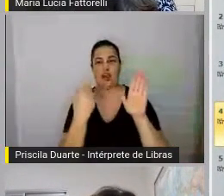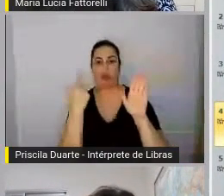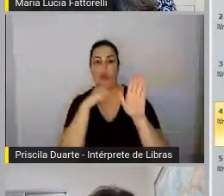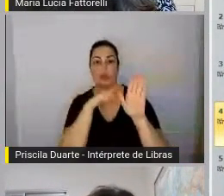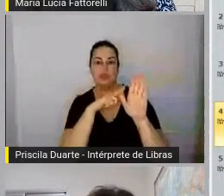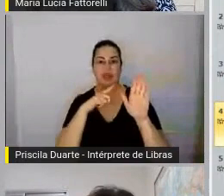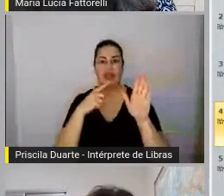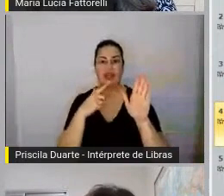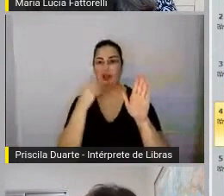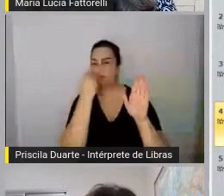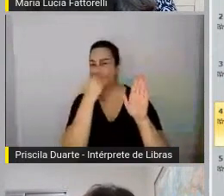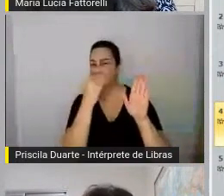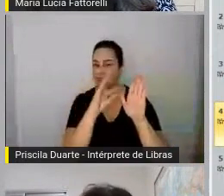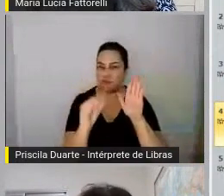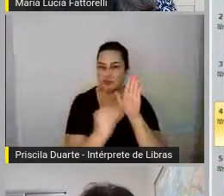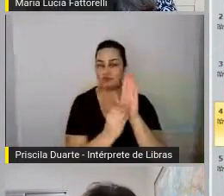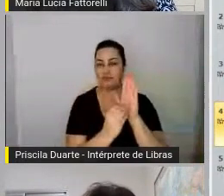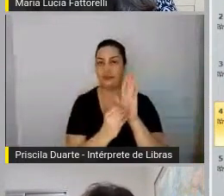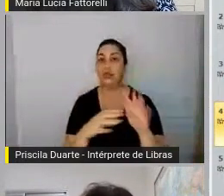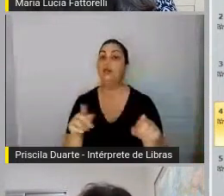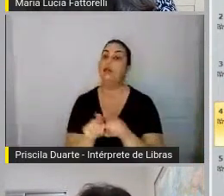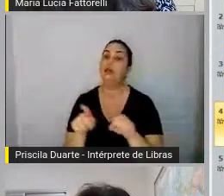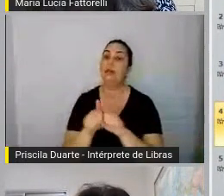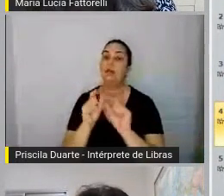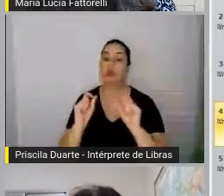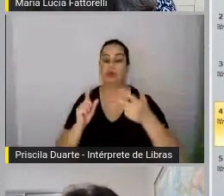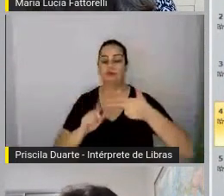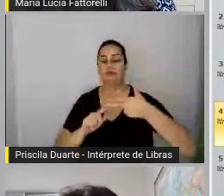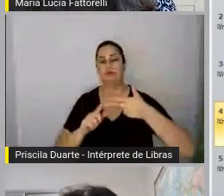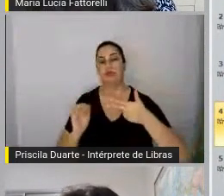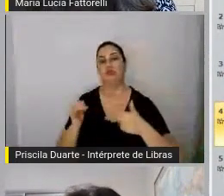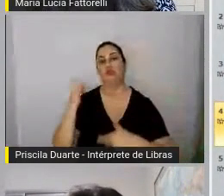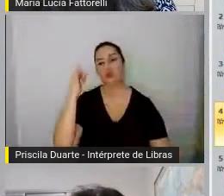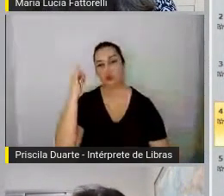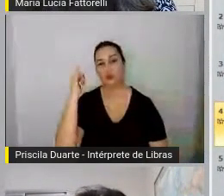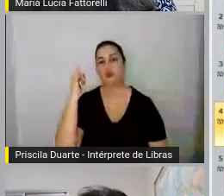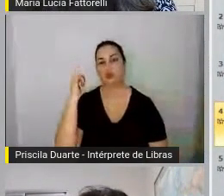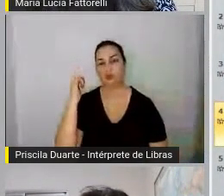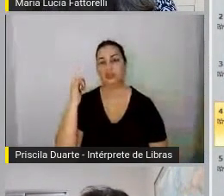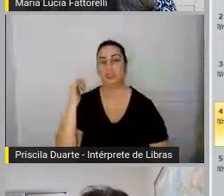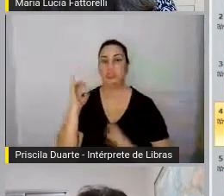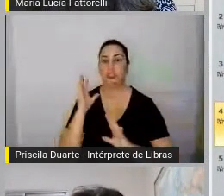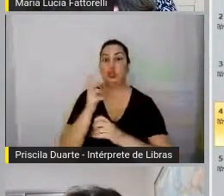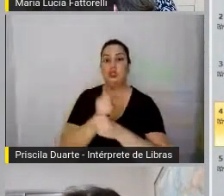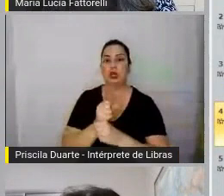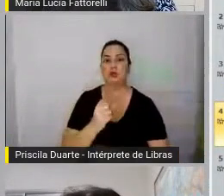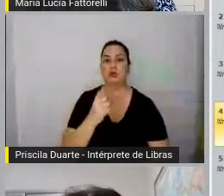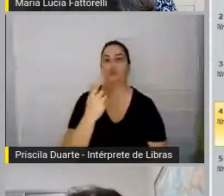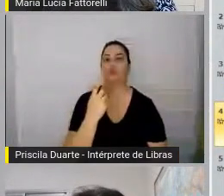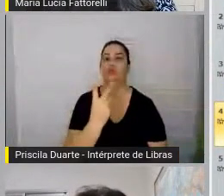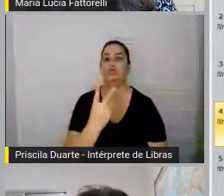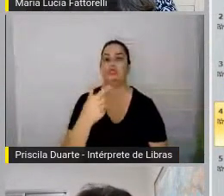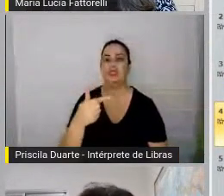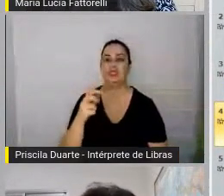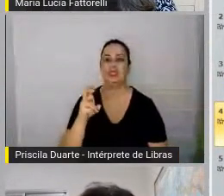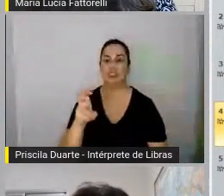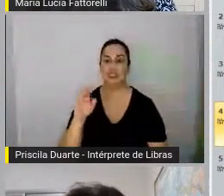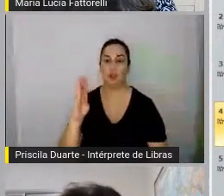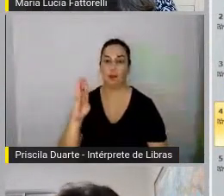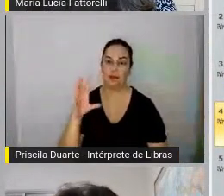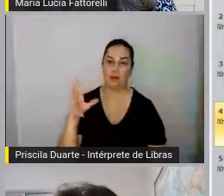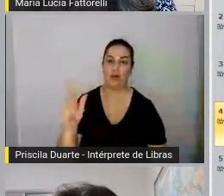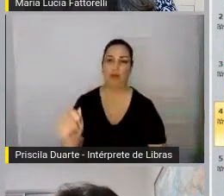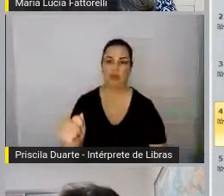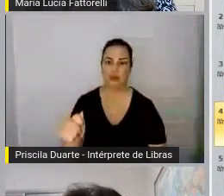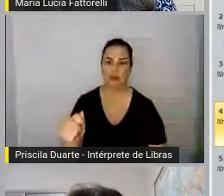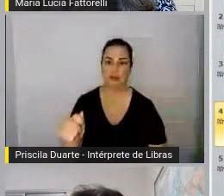governo contabilizou como 285 bilhões, né? E aí é o juro informado no CIAF, né, que é o Sistema Oficial do Orçamento, mas